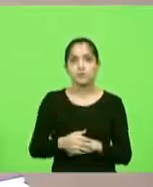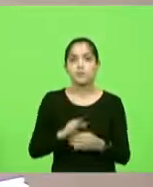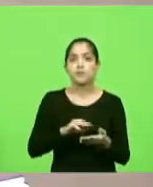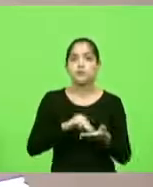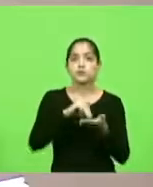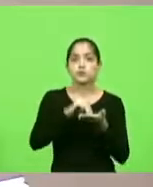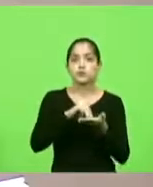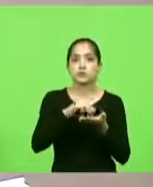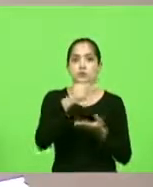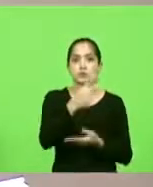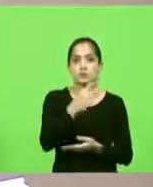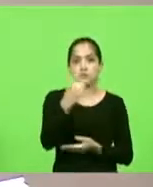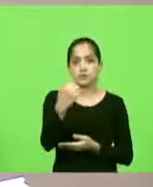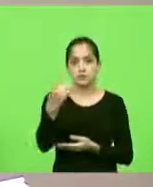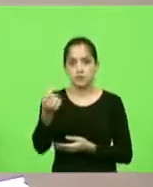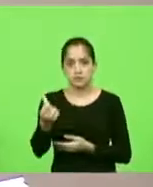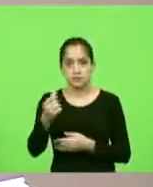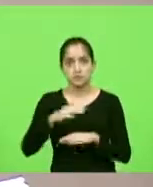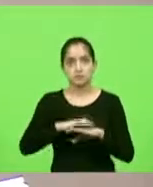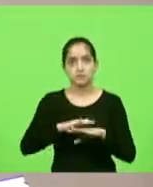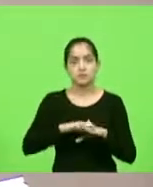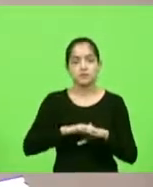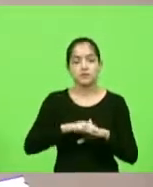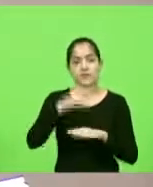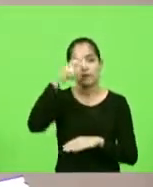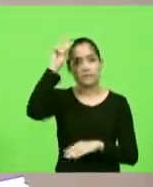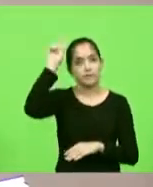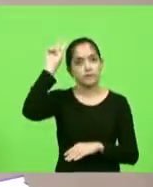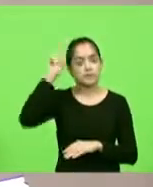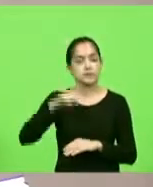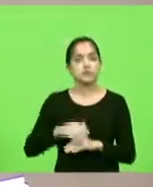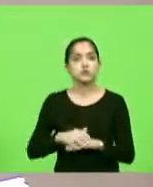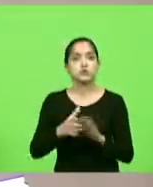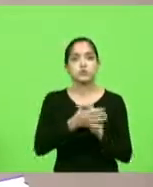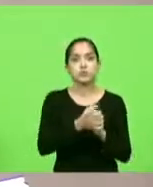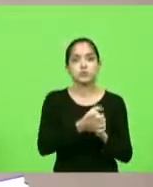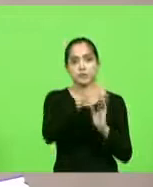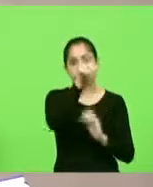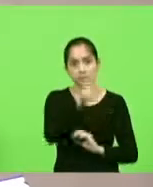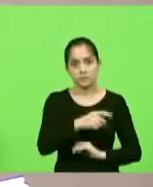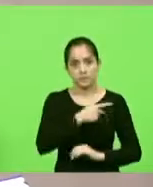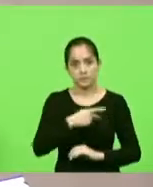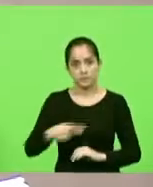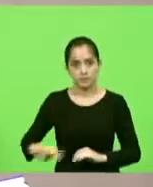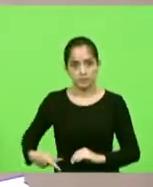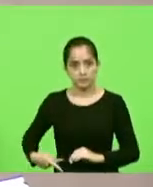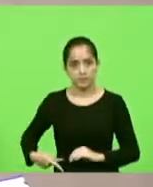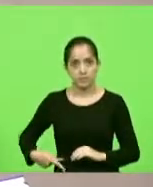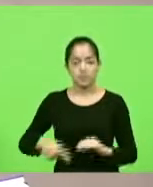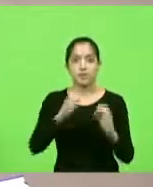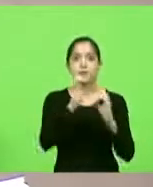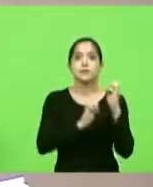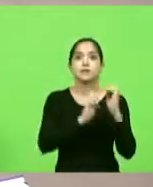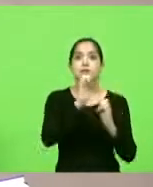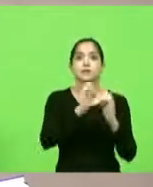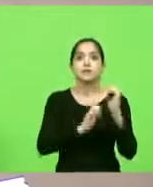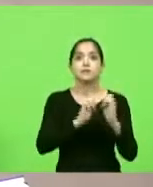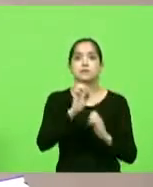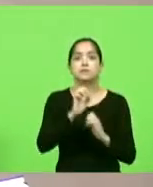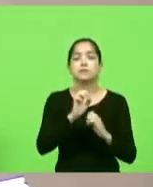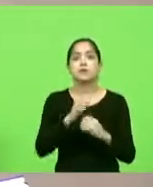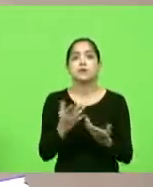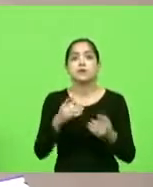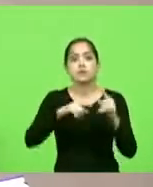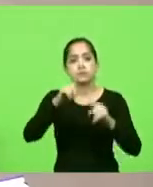moções. Moção 216, autor deputado doutor Vicente Caro Preso, cumprimentando o presidente da empresa Leistung